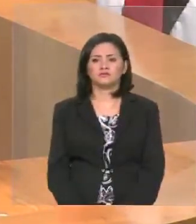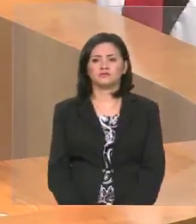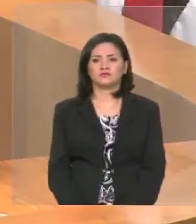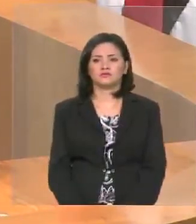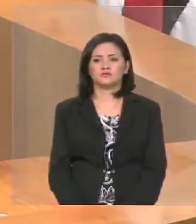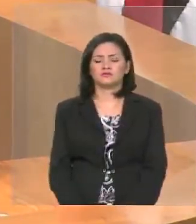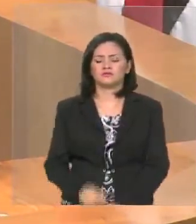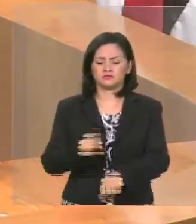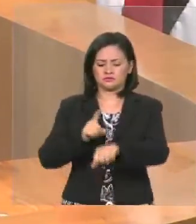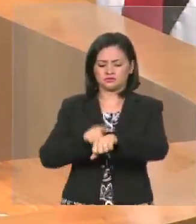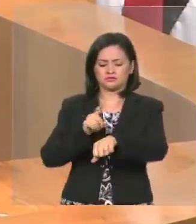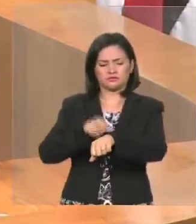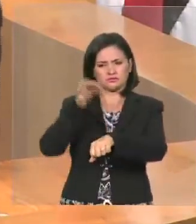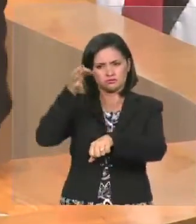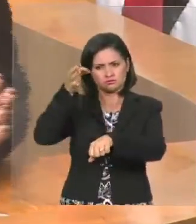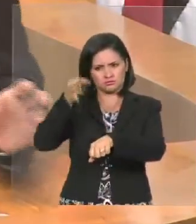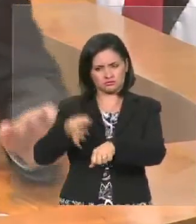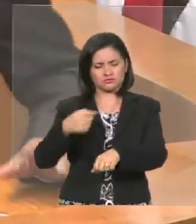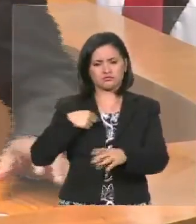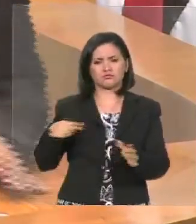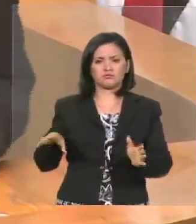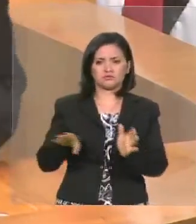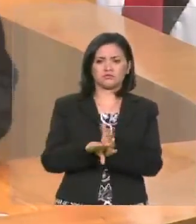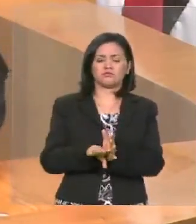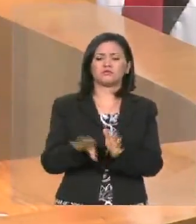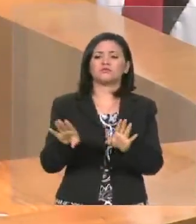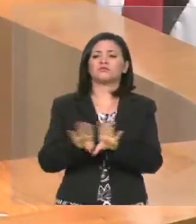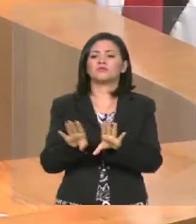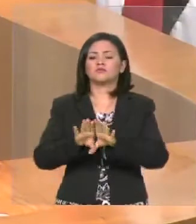cumpridor de horários e respeitador.